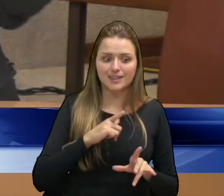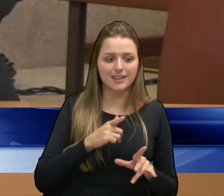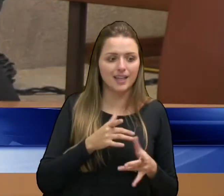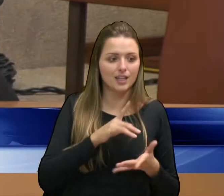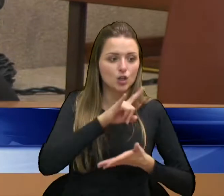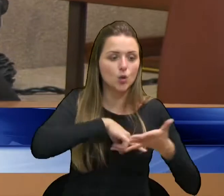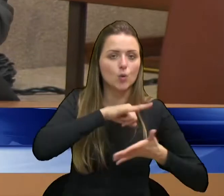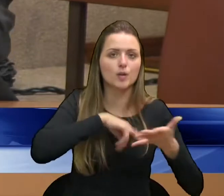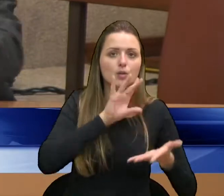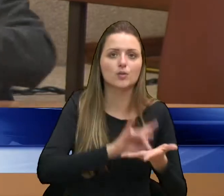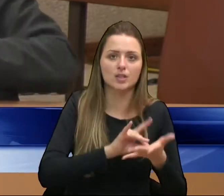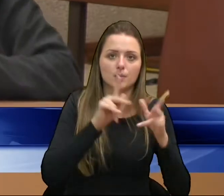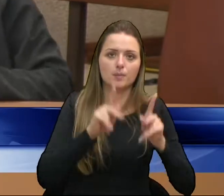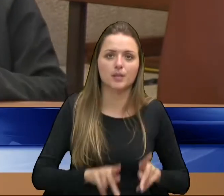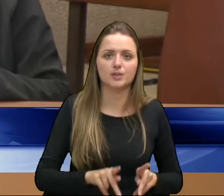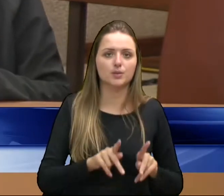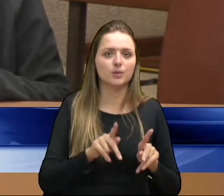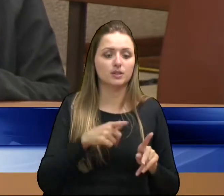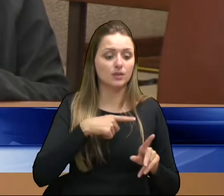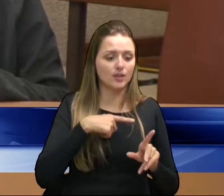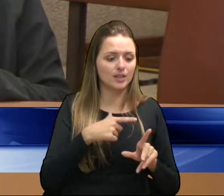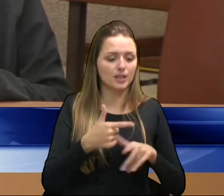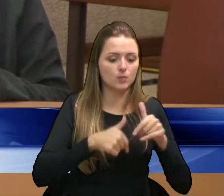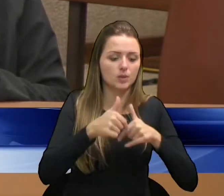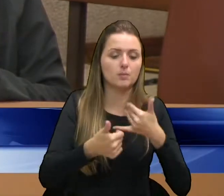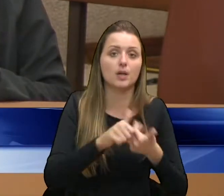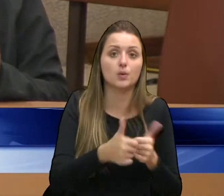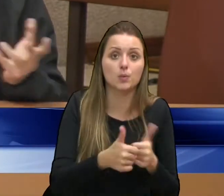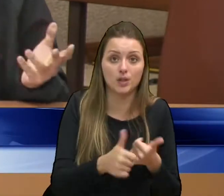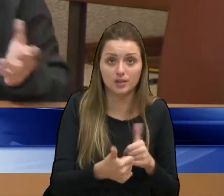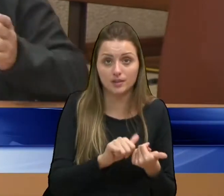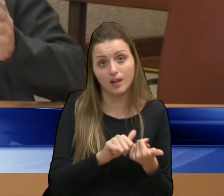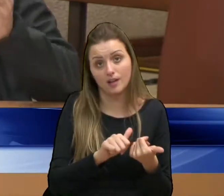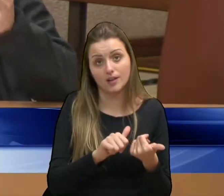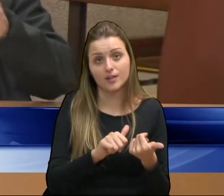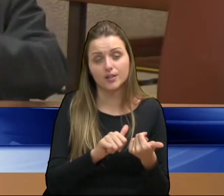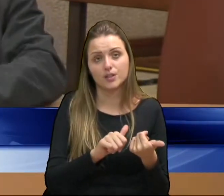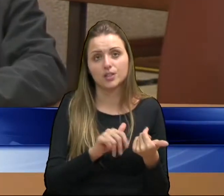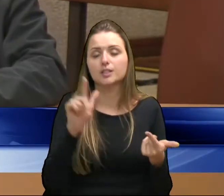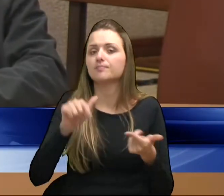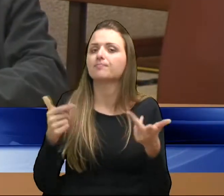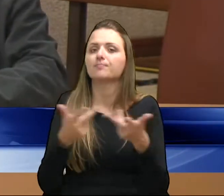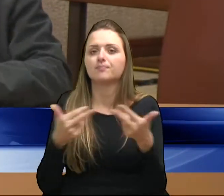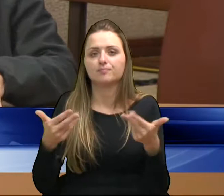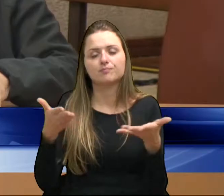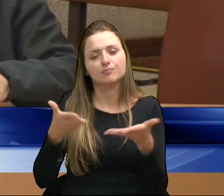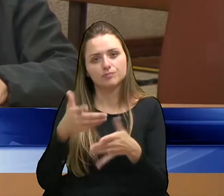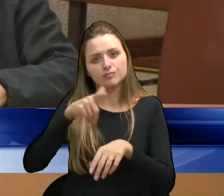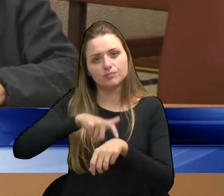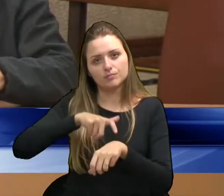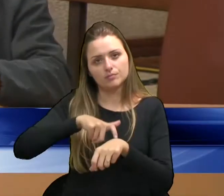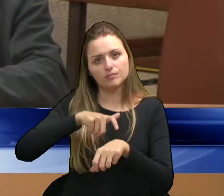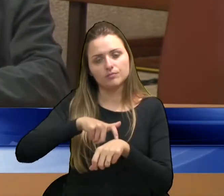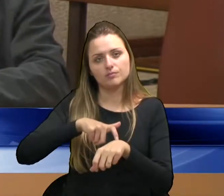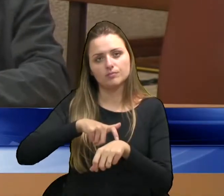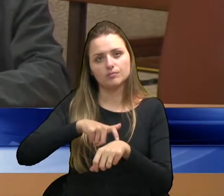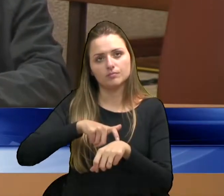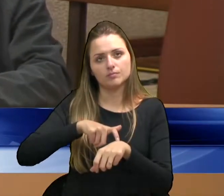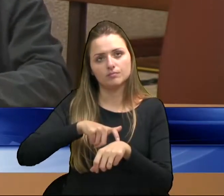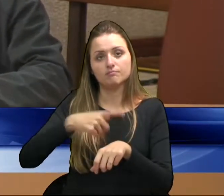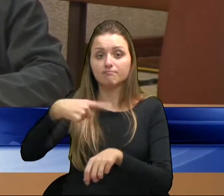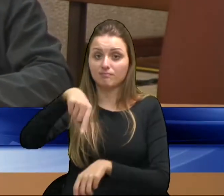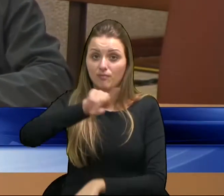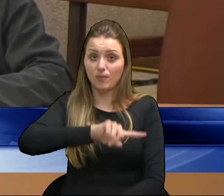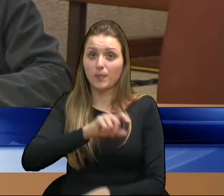para a população que vai ter um serviço de qualidade. Então, é essas coisas, e agora é um momento, vocês podem